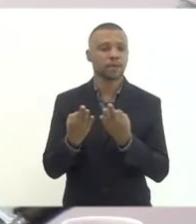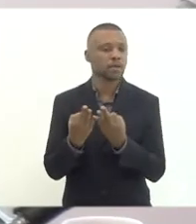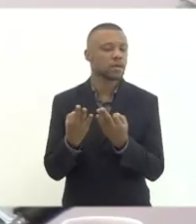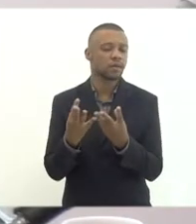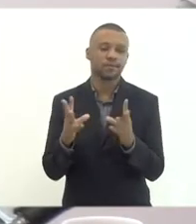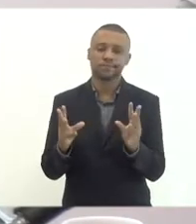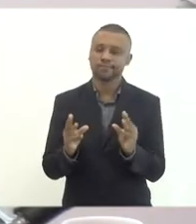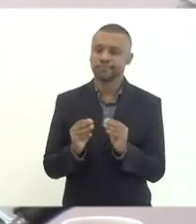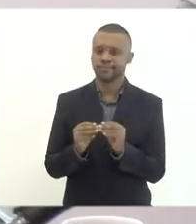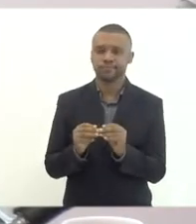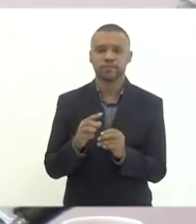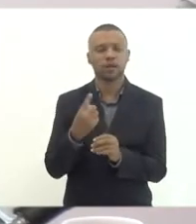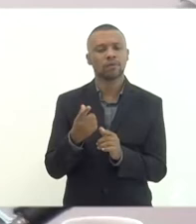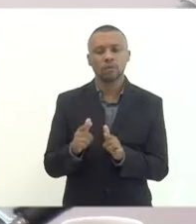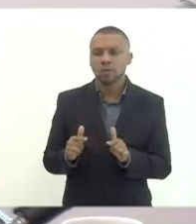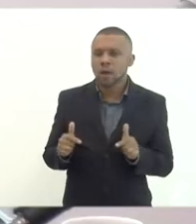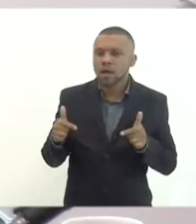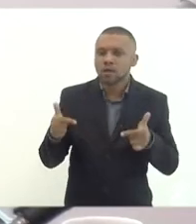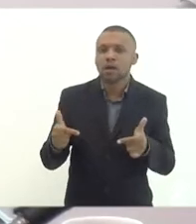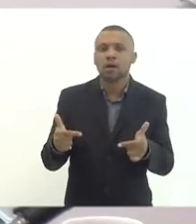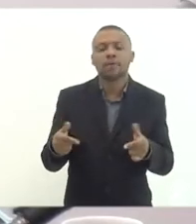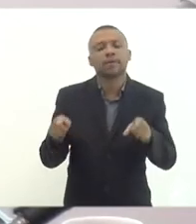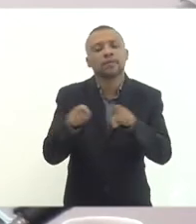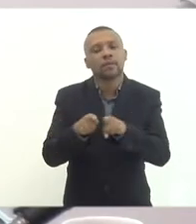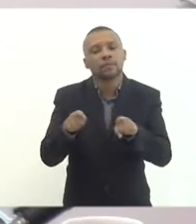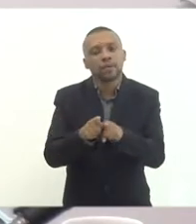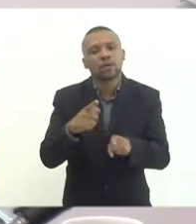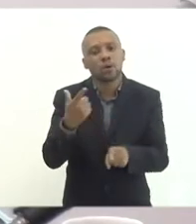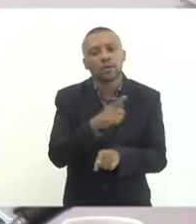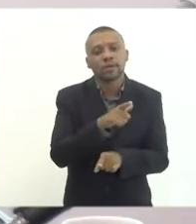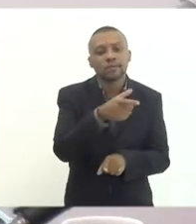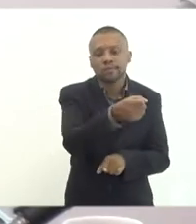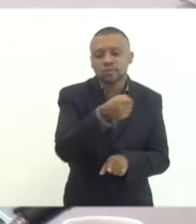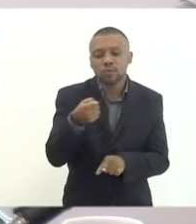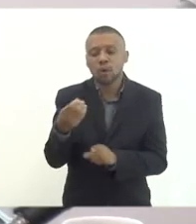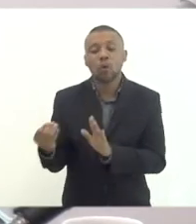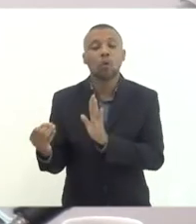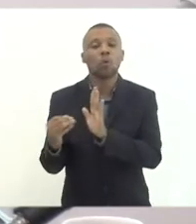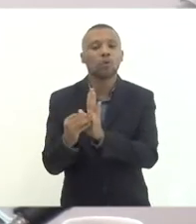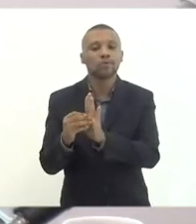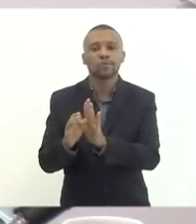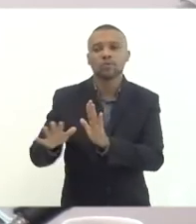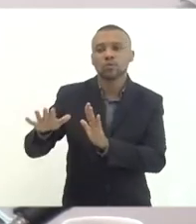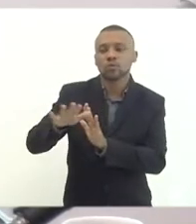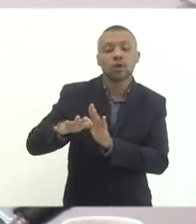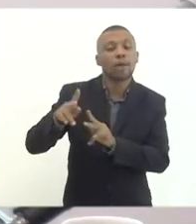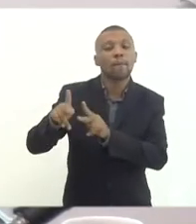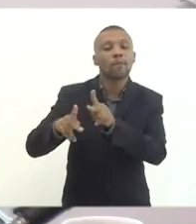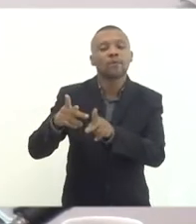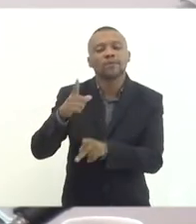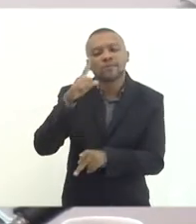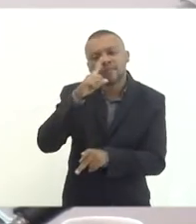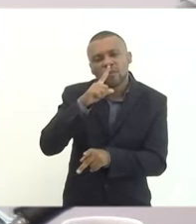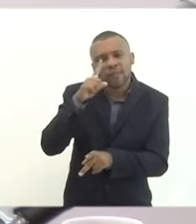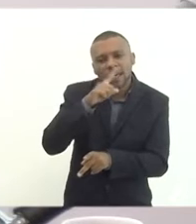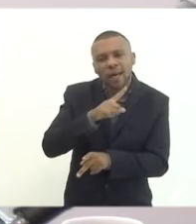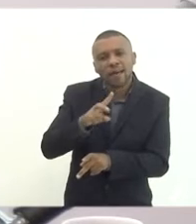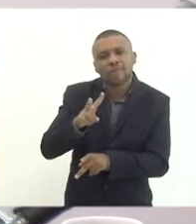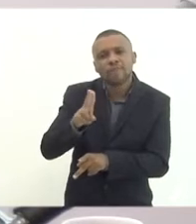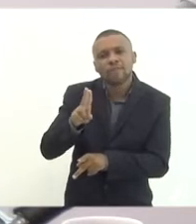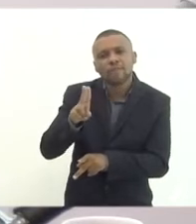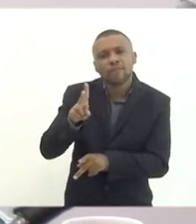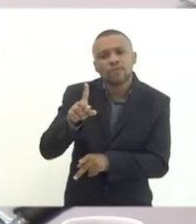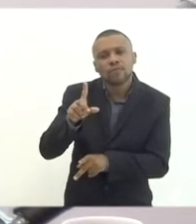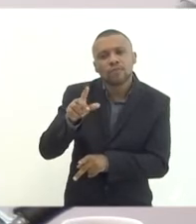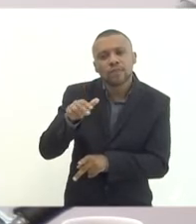aí a gente fez um movimento para que a gente também tivesse o processo de Rua das populações vulneráveis isso não aconteceu ainda mas é o que a gente